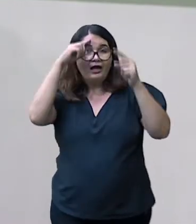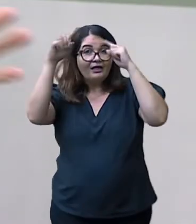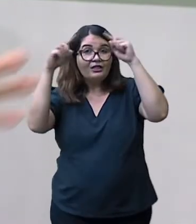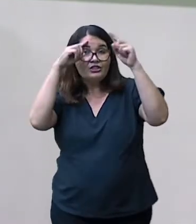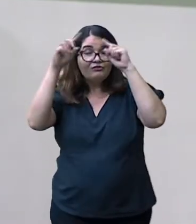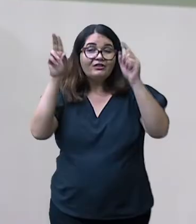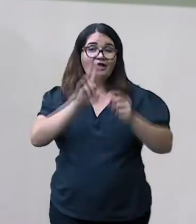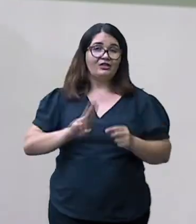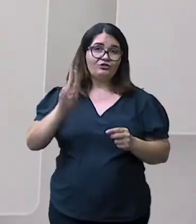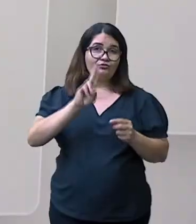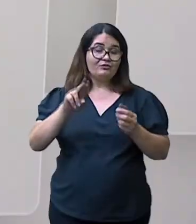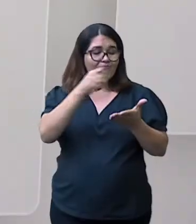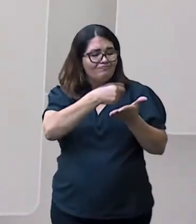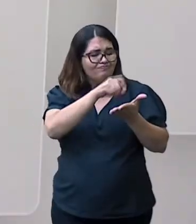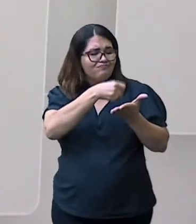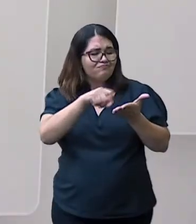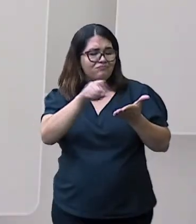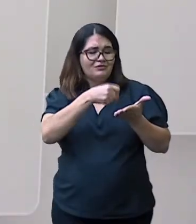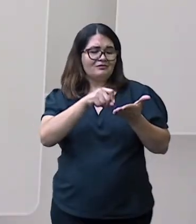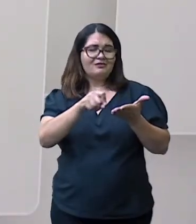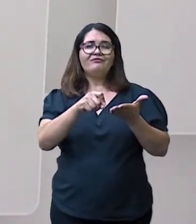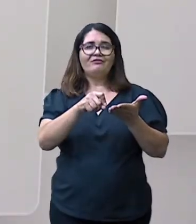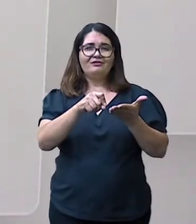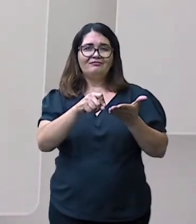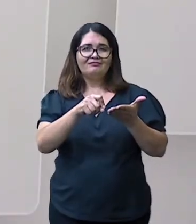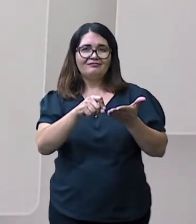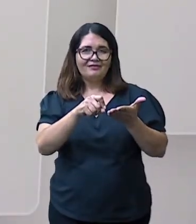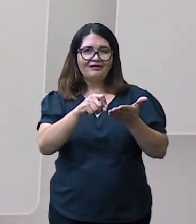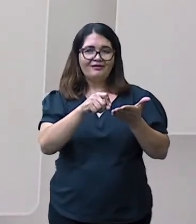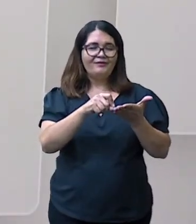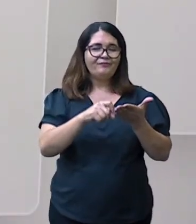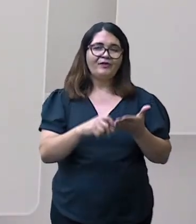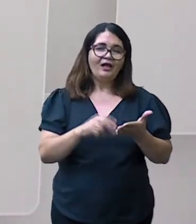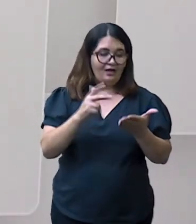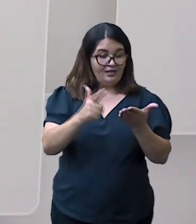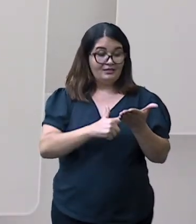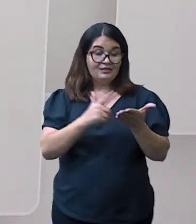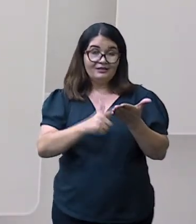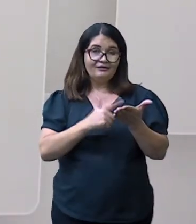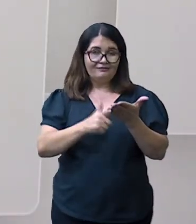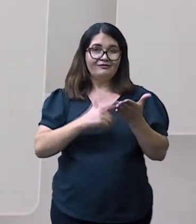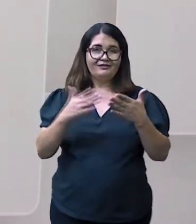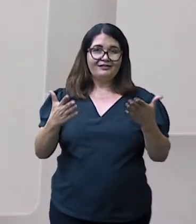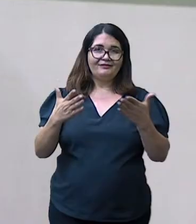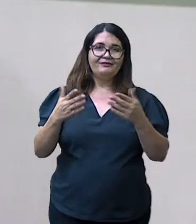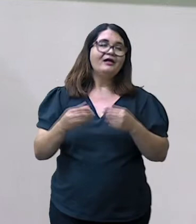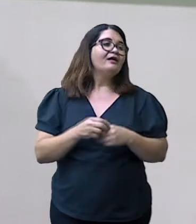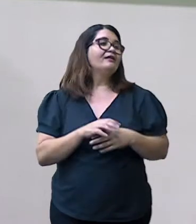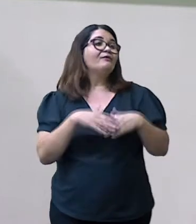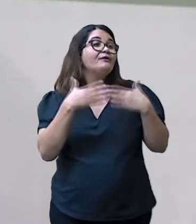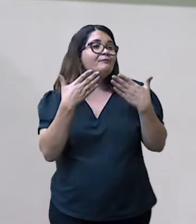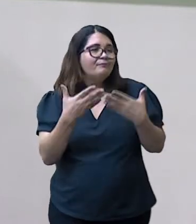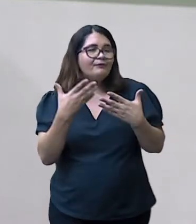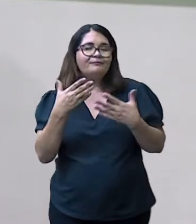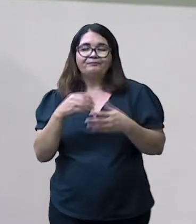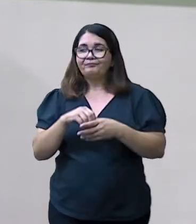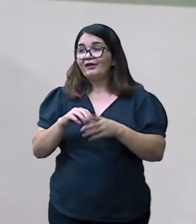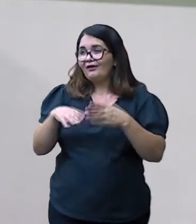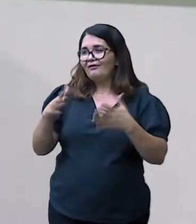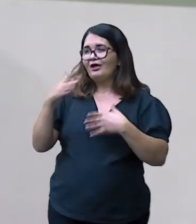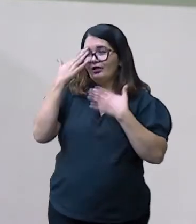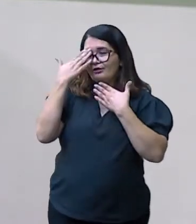acabou tudo. A minha sorte, então, que eu tenho um exemplar na época do lançamento, graças a Deus. Porque, então, eu